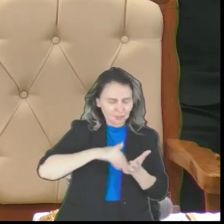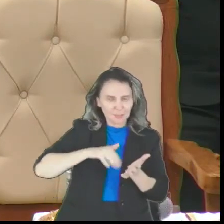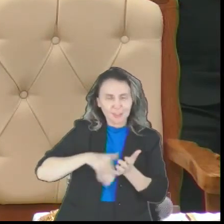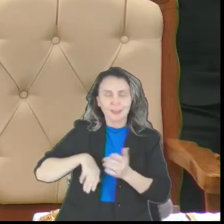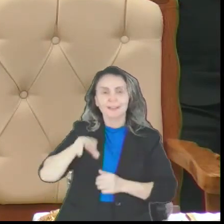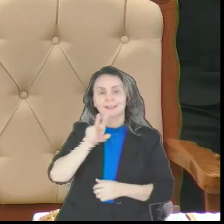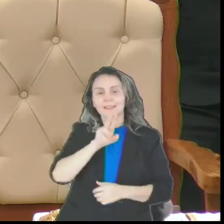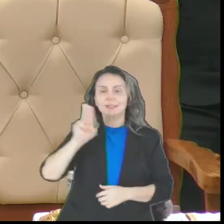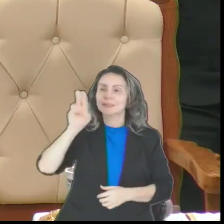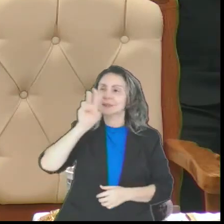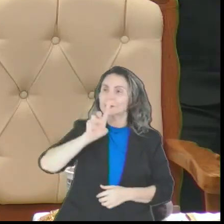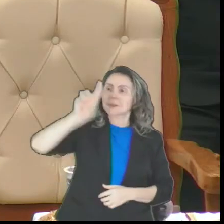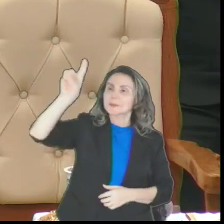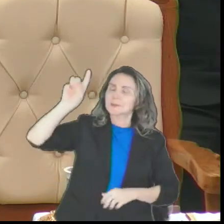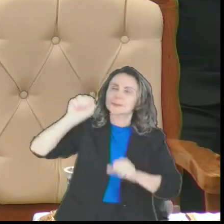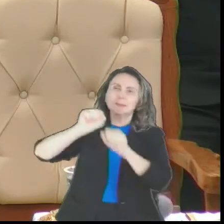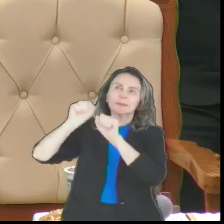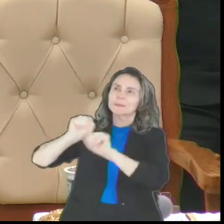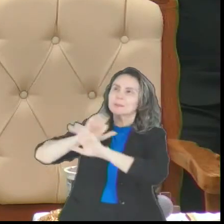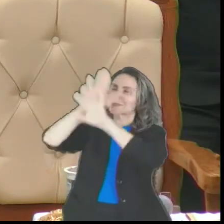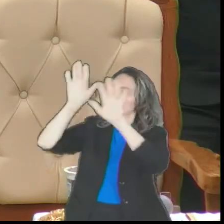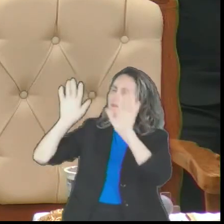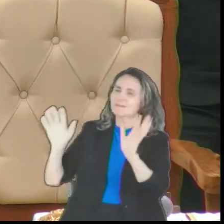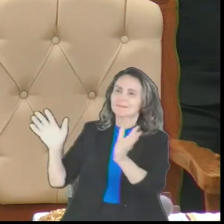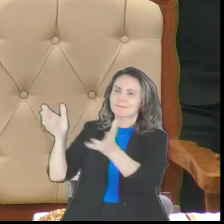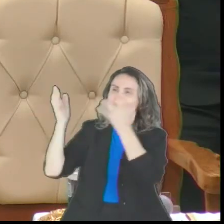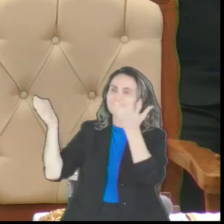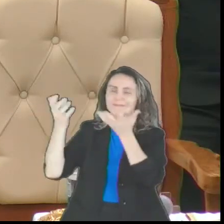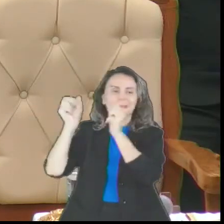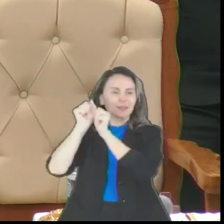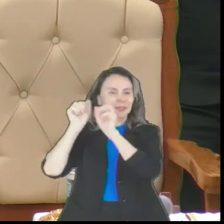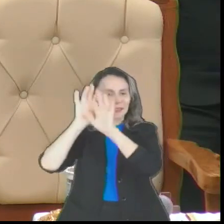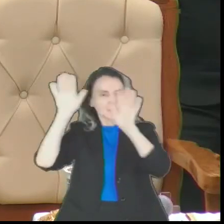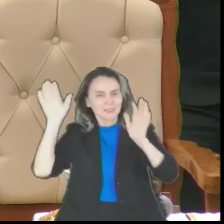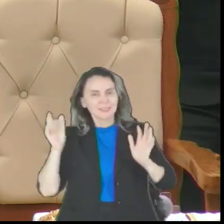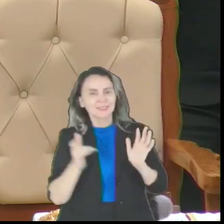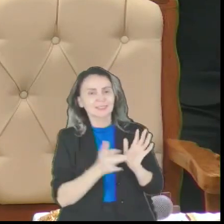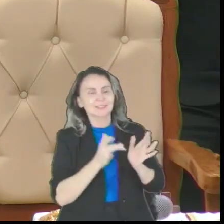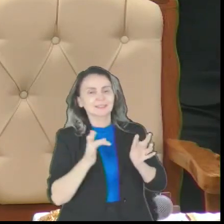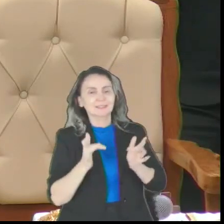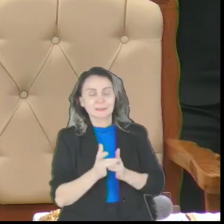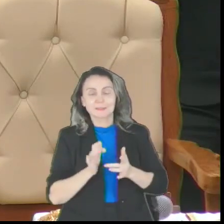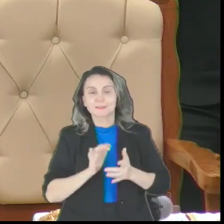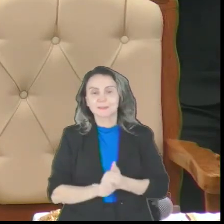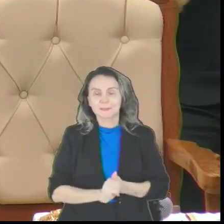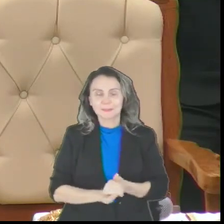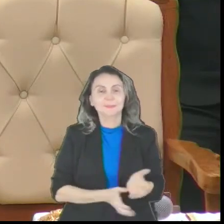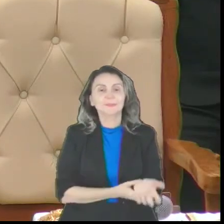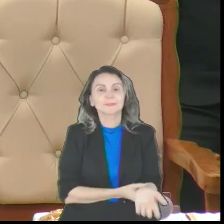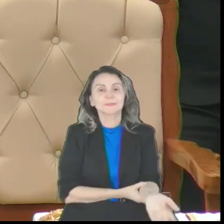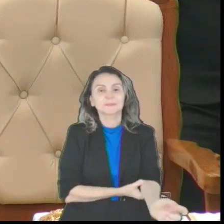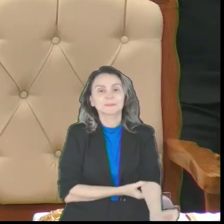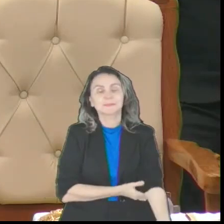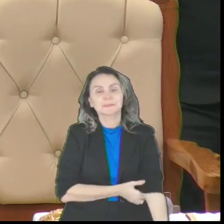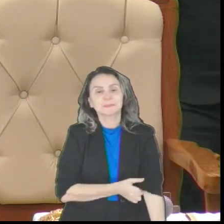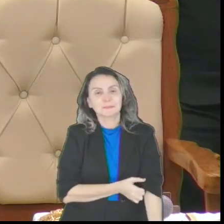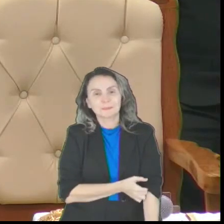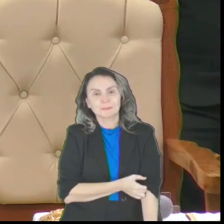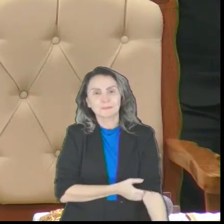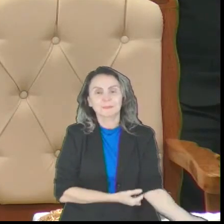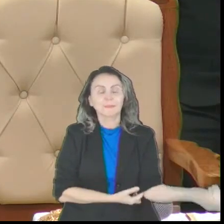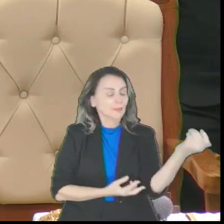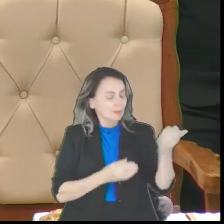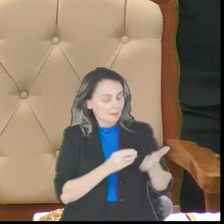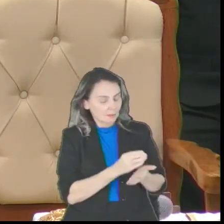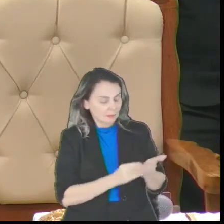fosse glorificado. Glórias a Jesus. E a mensagem do profeta no capítulo 55 é